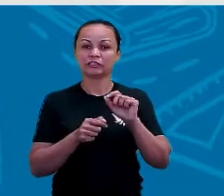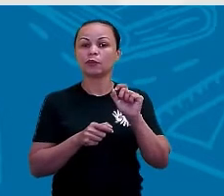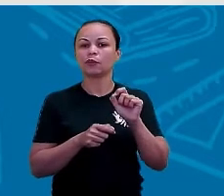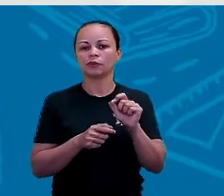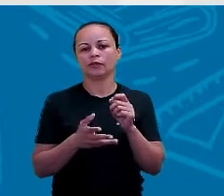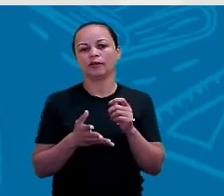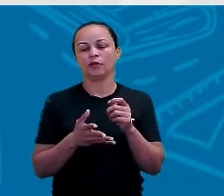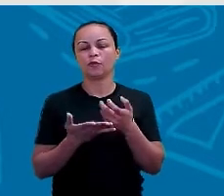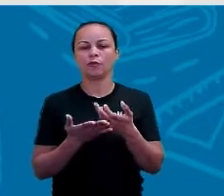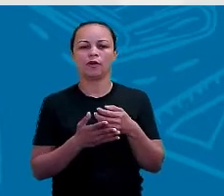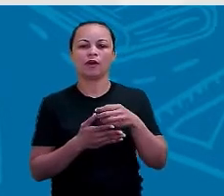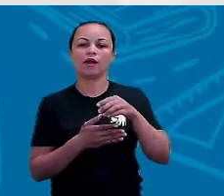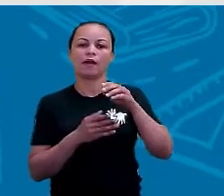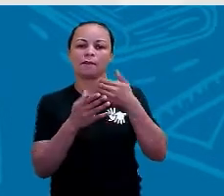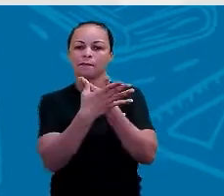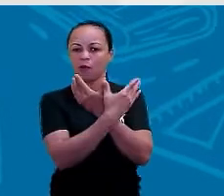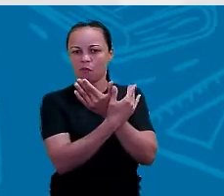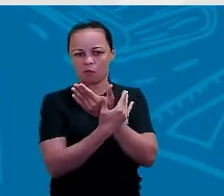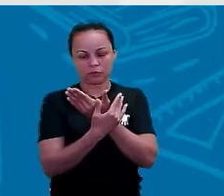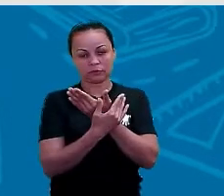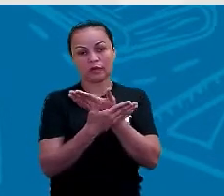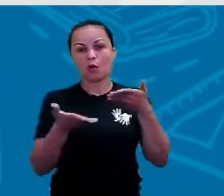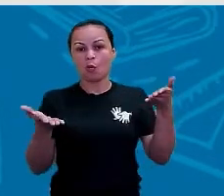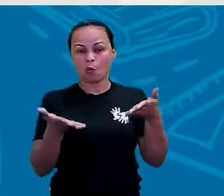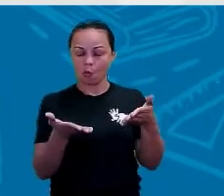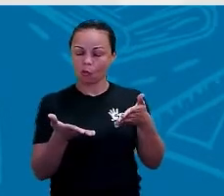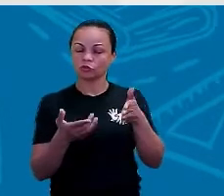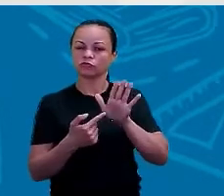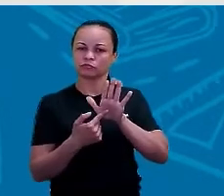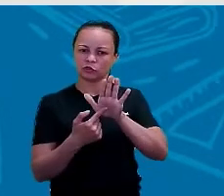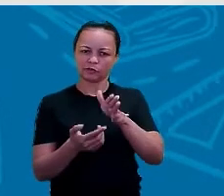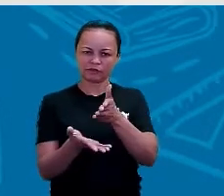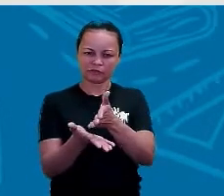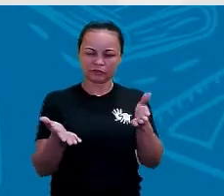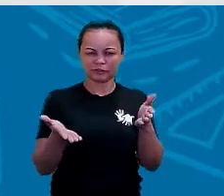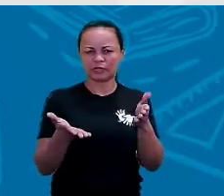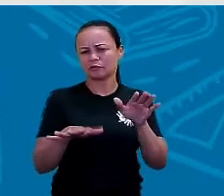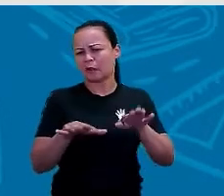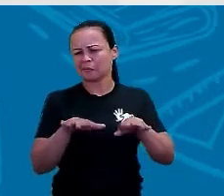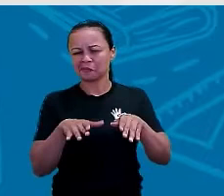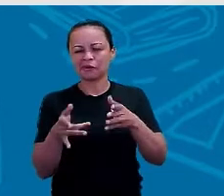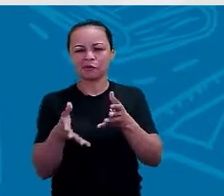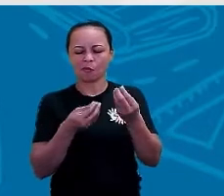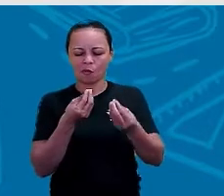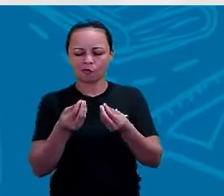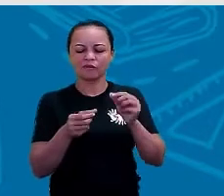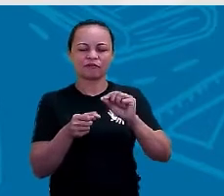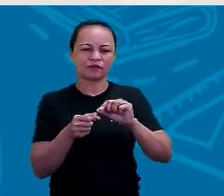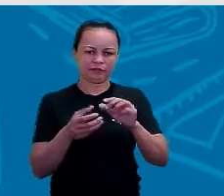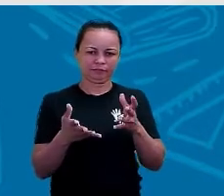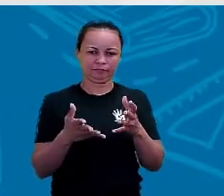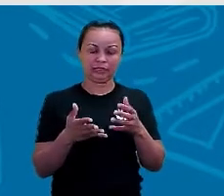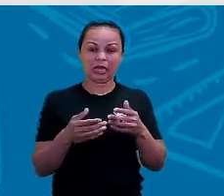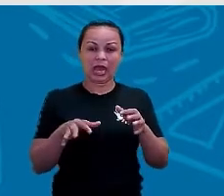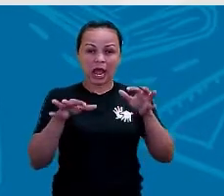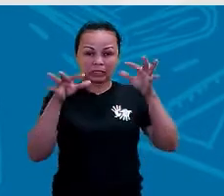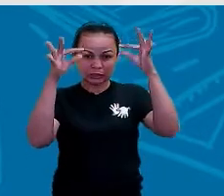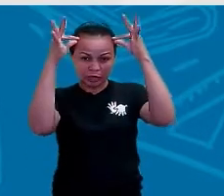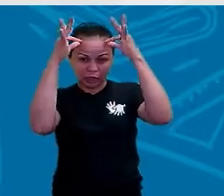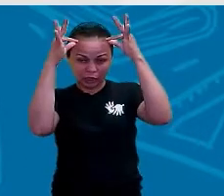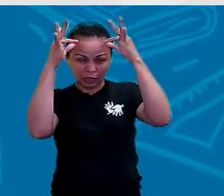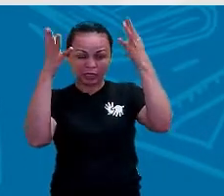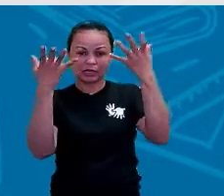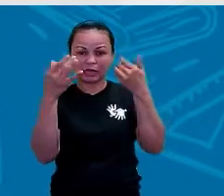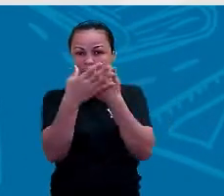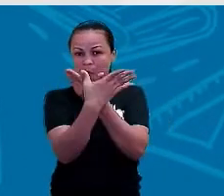borboleta. Mas hoje eu vou mostrar para vocês mais ou menos como é que a gente vai fazer. As anteninhas dela, eu peguei aqueles arames